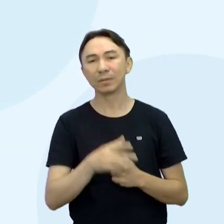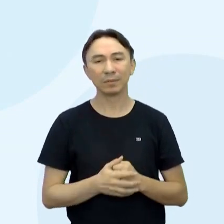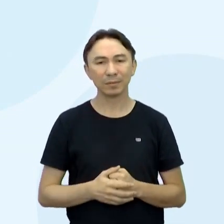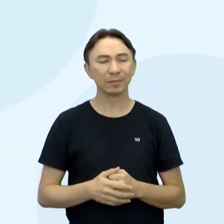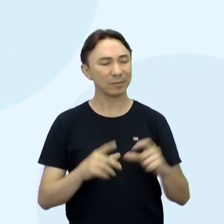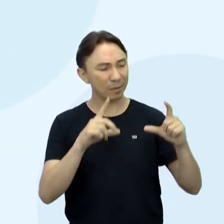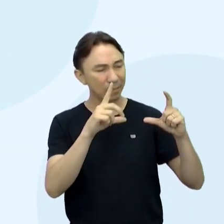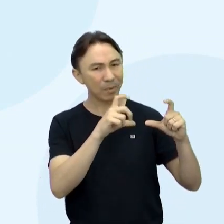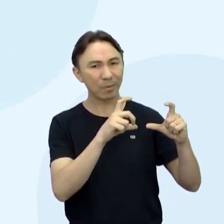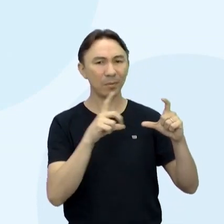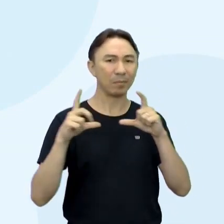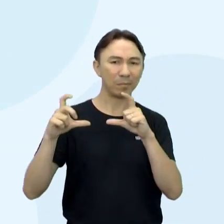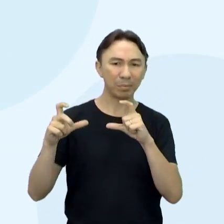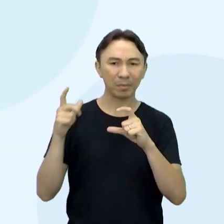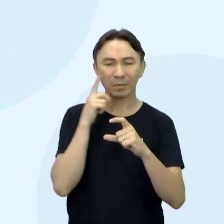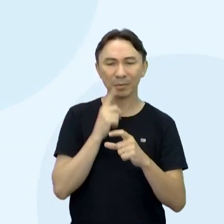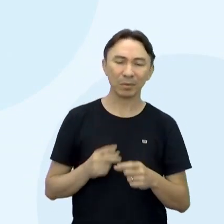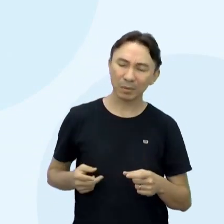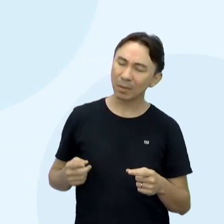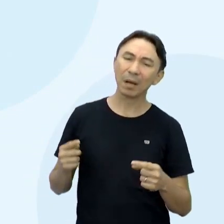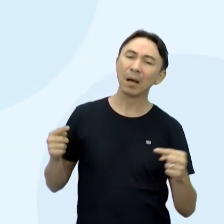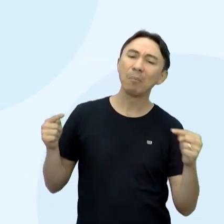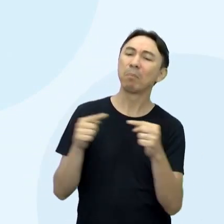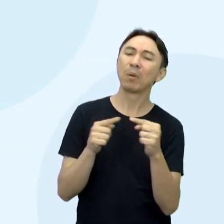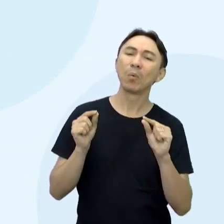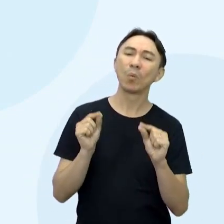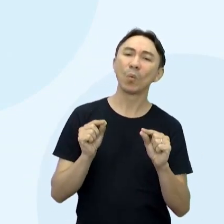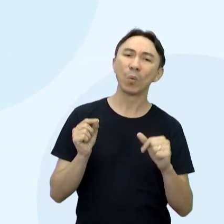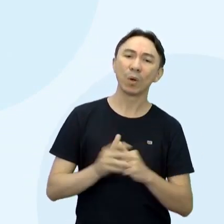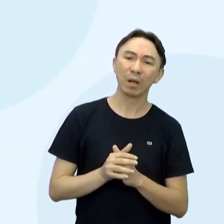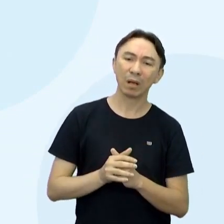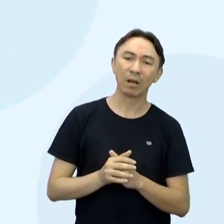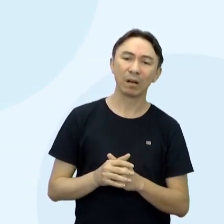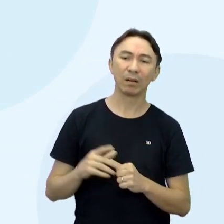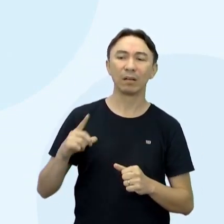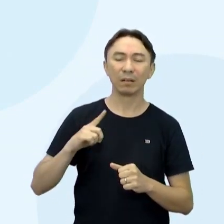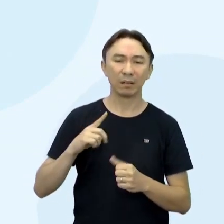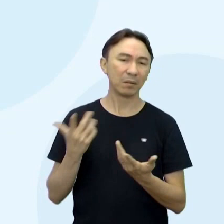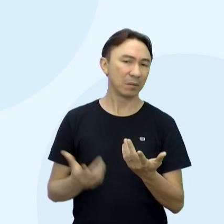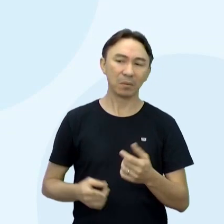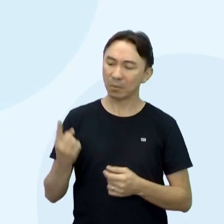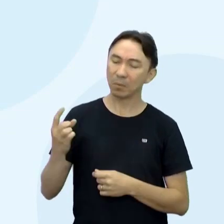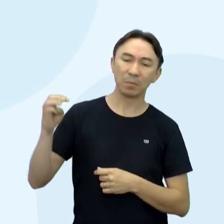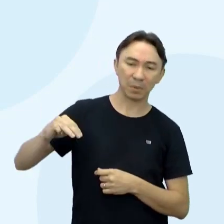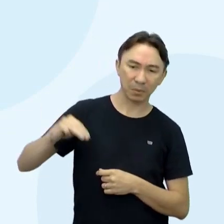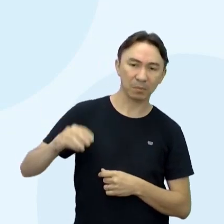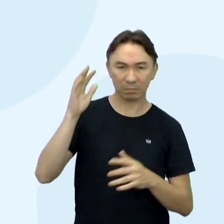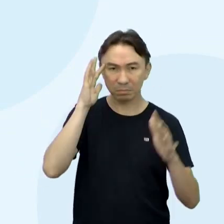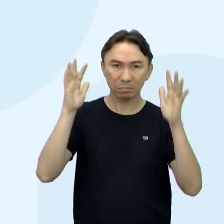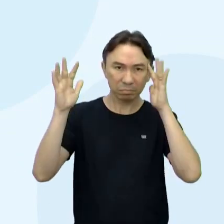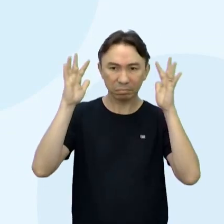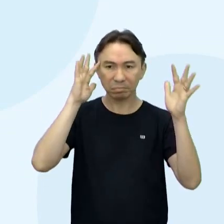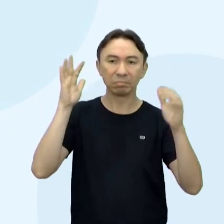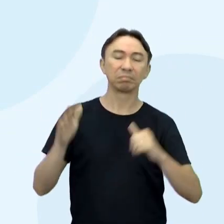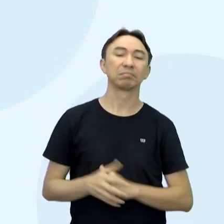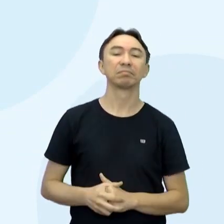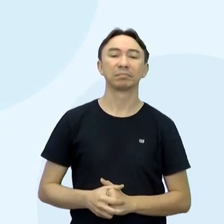essas imagens? 1 minuto para que vocês possam pensar a respeito.